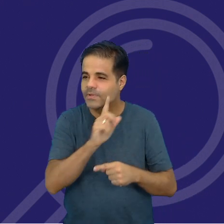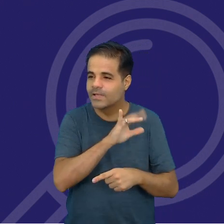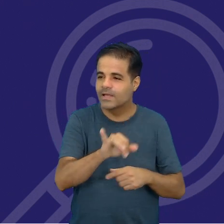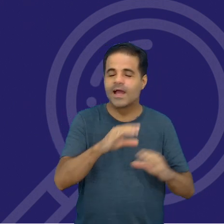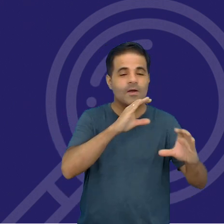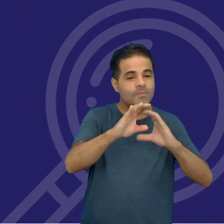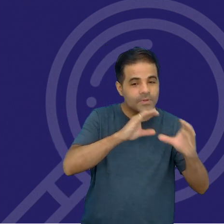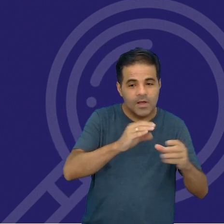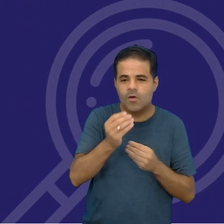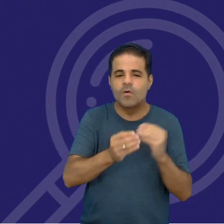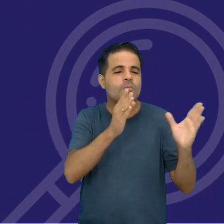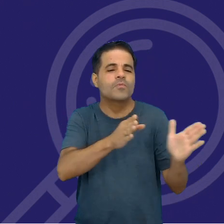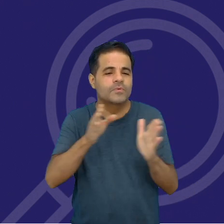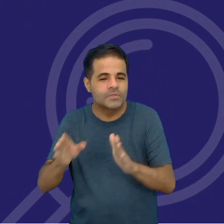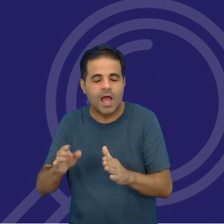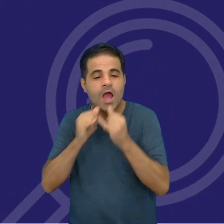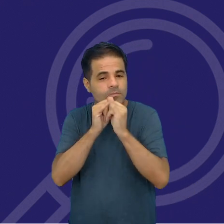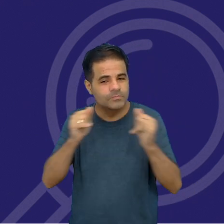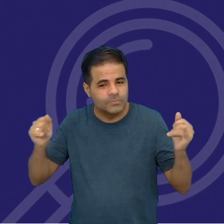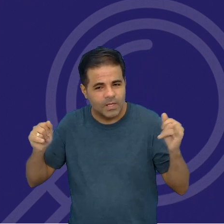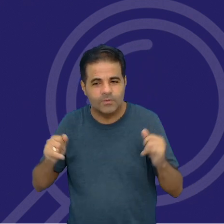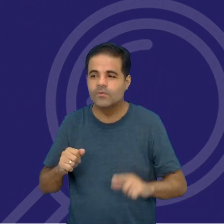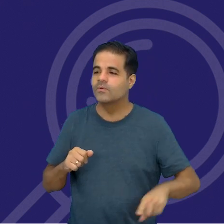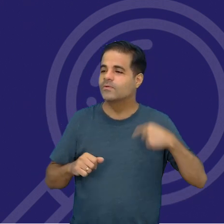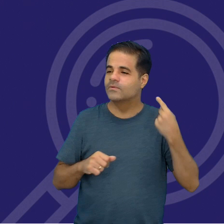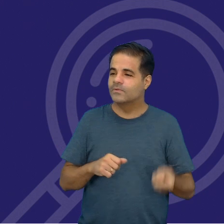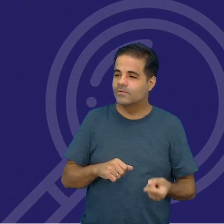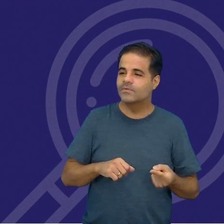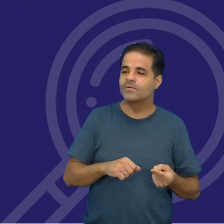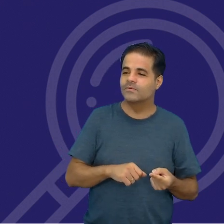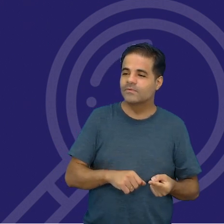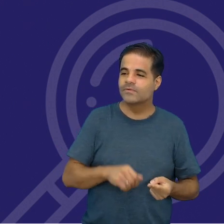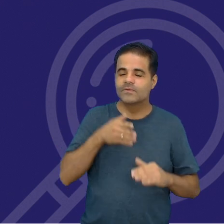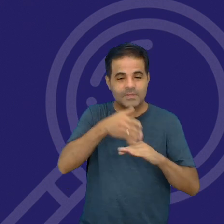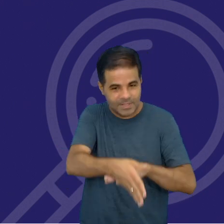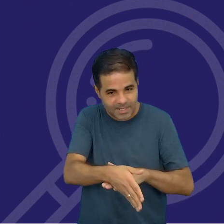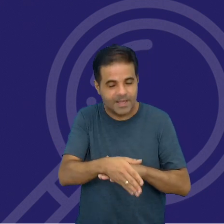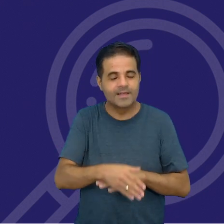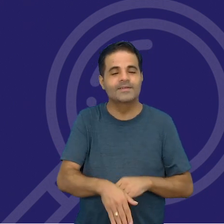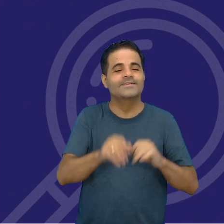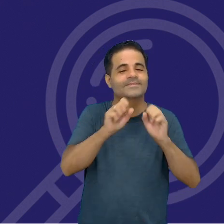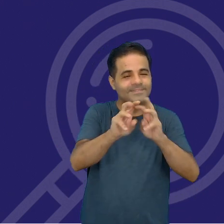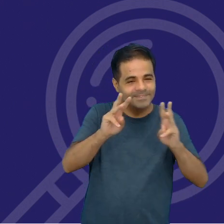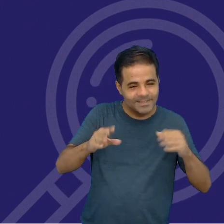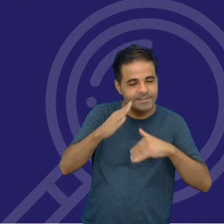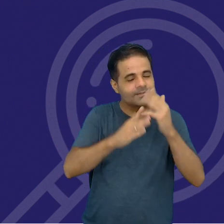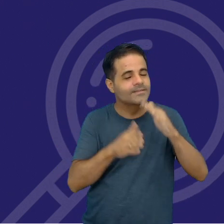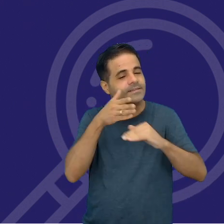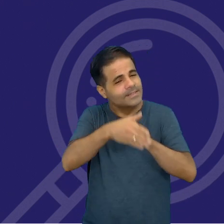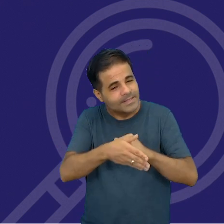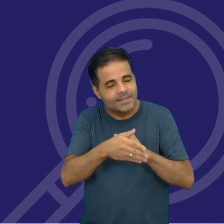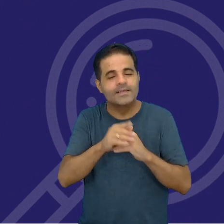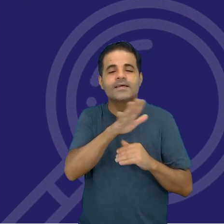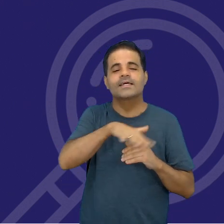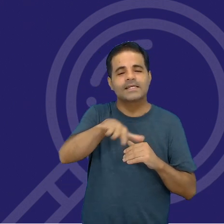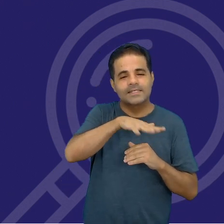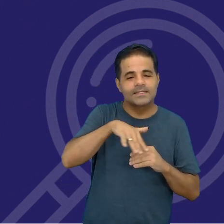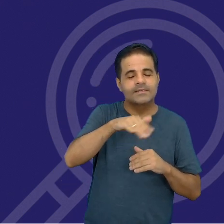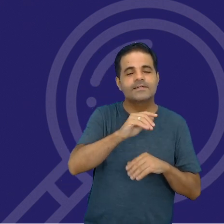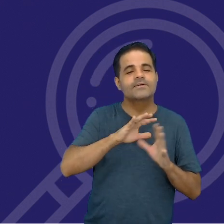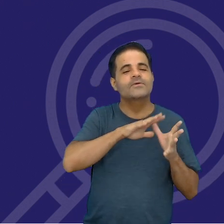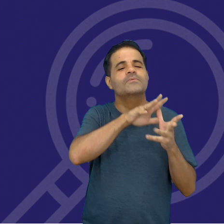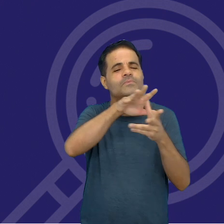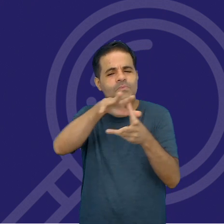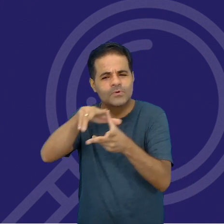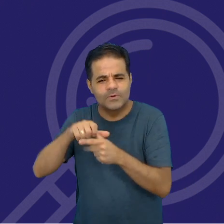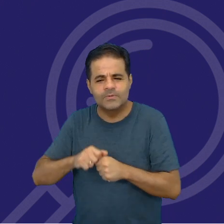orientação de como usar o simulador. Então, ó, navegue pelo simulador, mexa, né, aí nesse mundinho